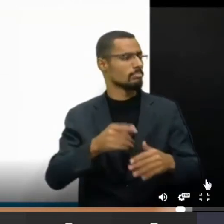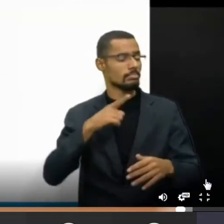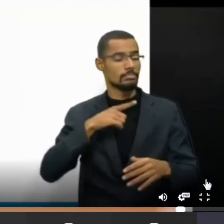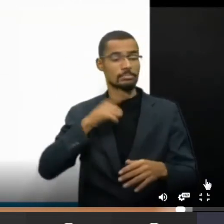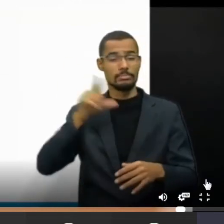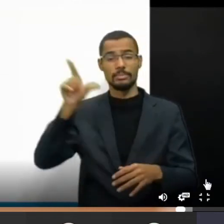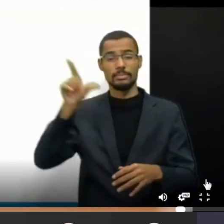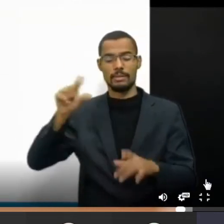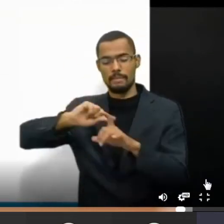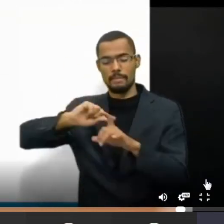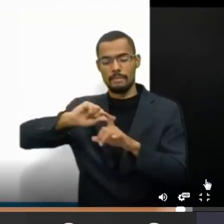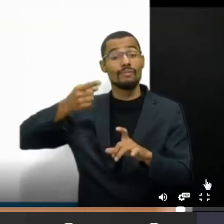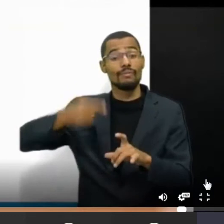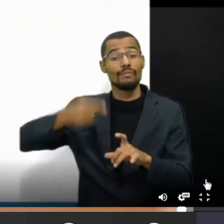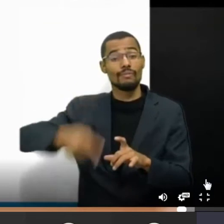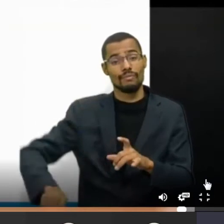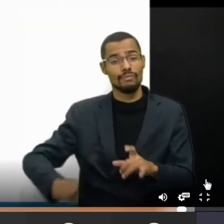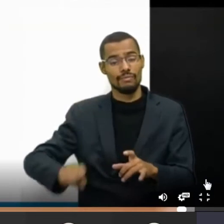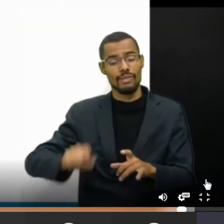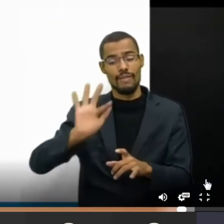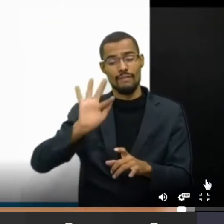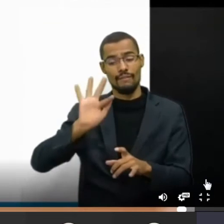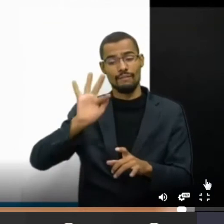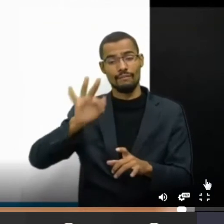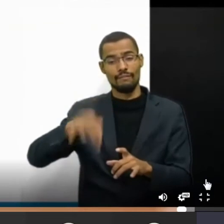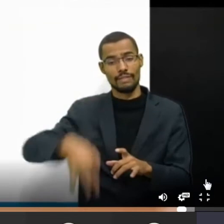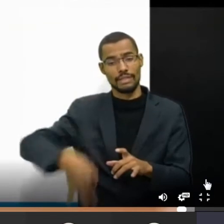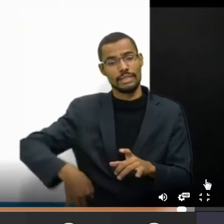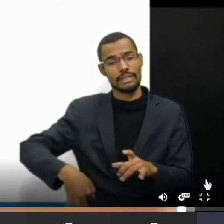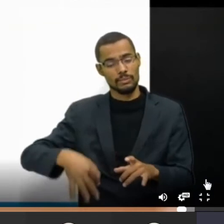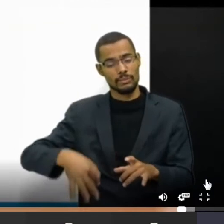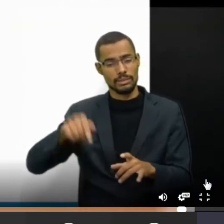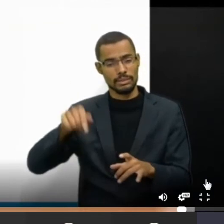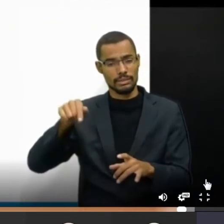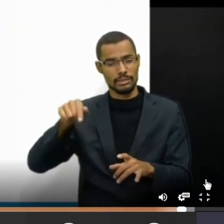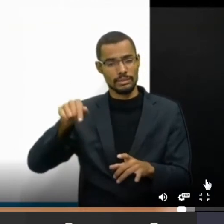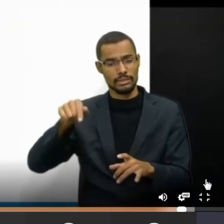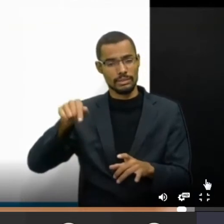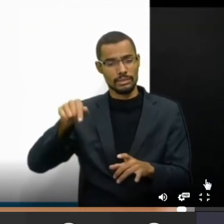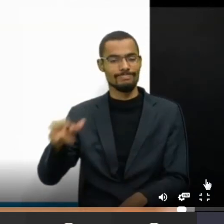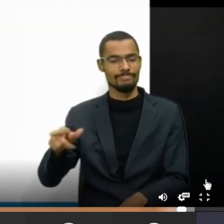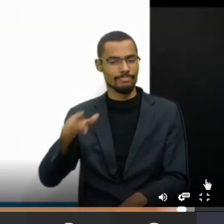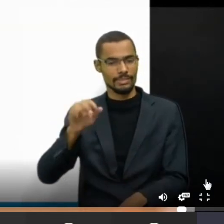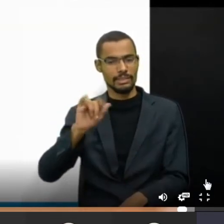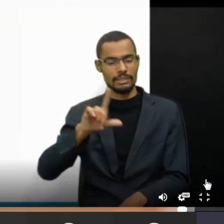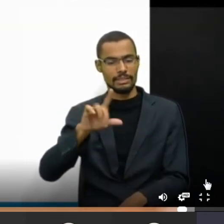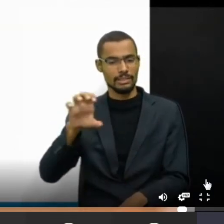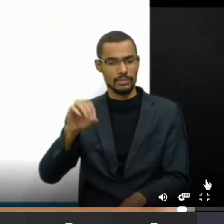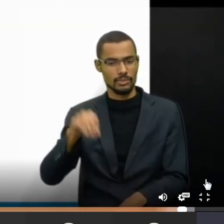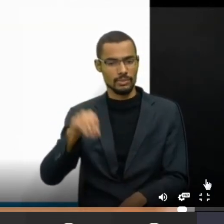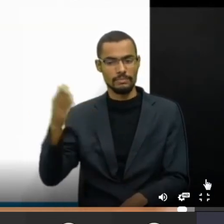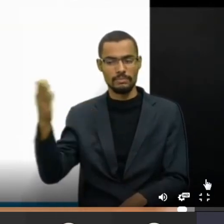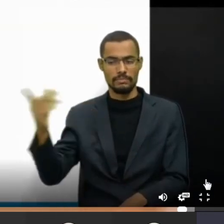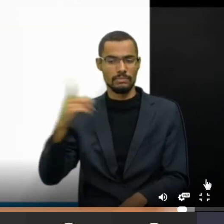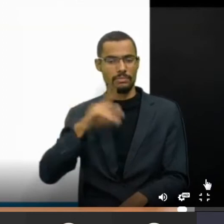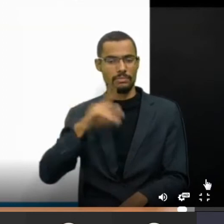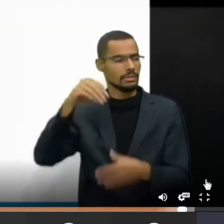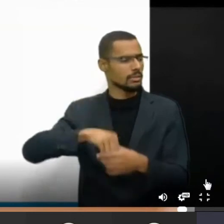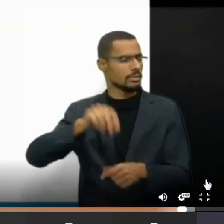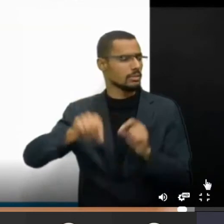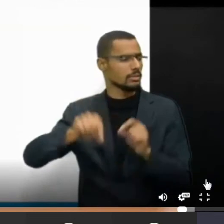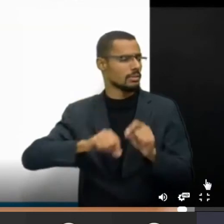tenho a porção final do intestino do ilho, né? E aqui